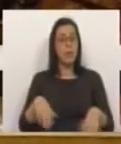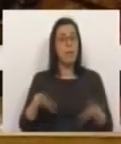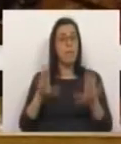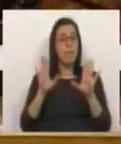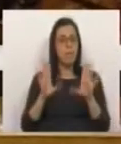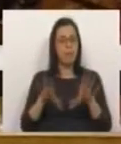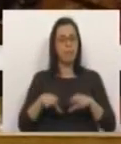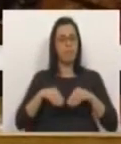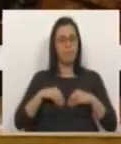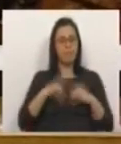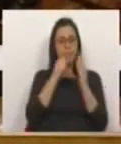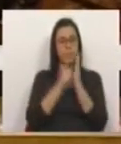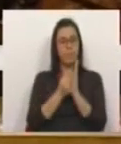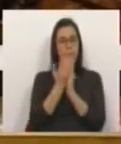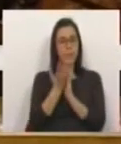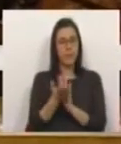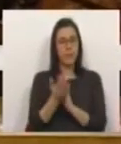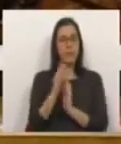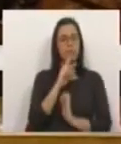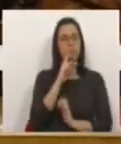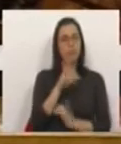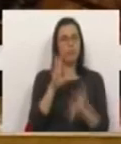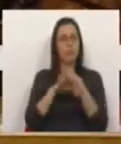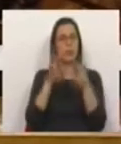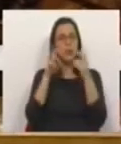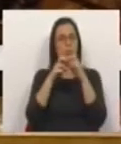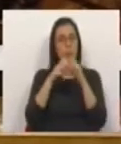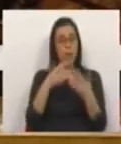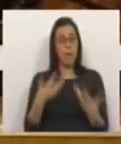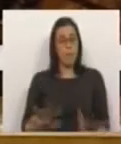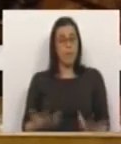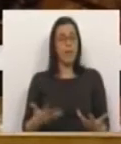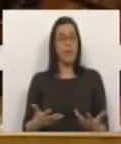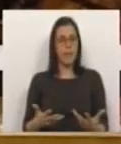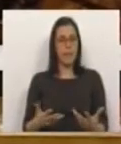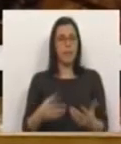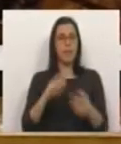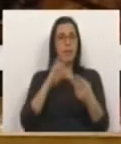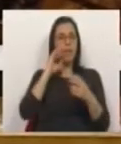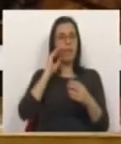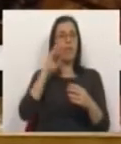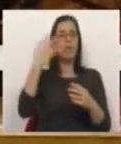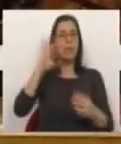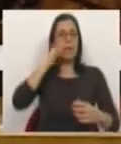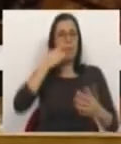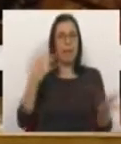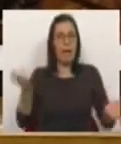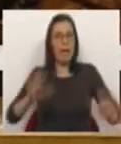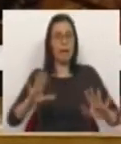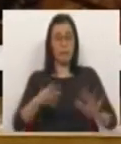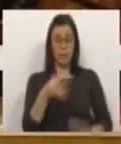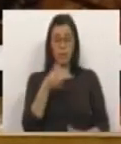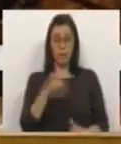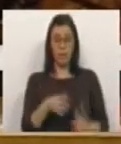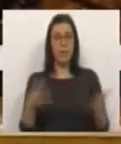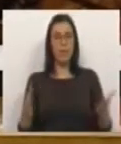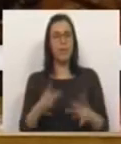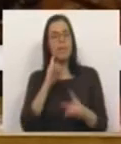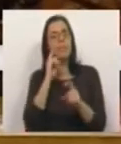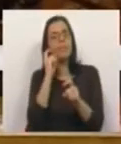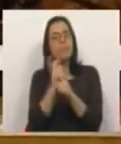antes à adoção das medidas que, respondendo aos problemas do presente, não comprometam o futuro. Para o PCP,